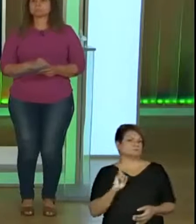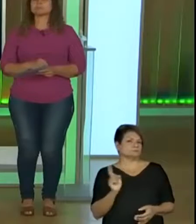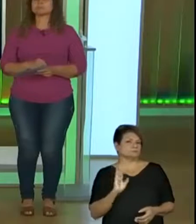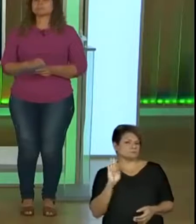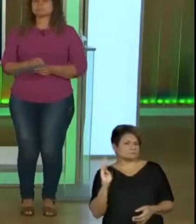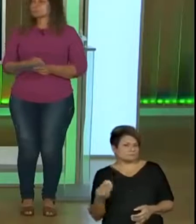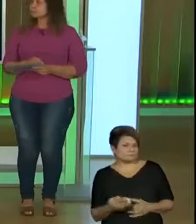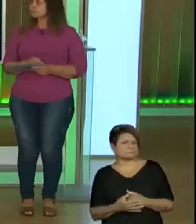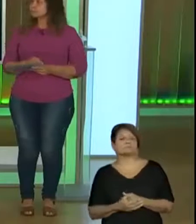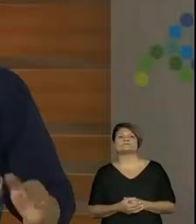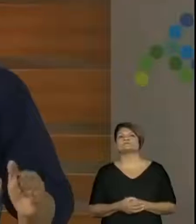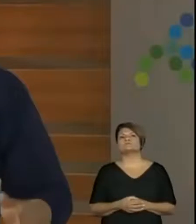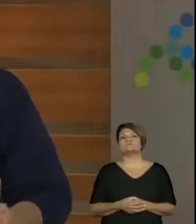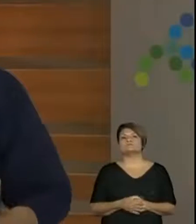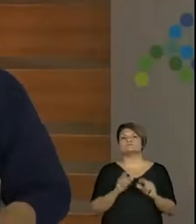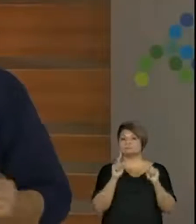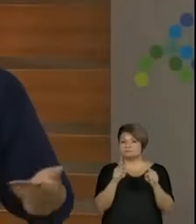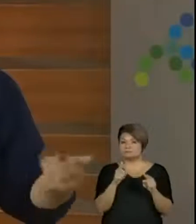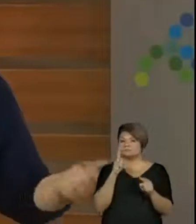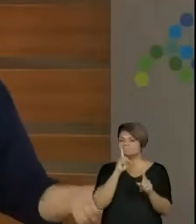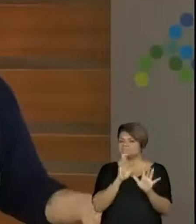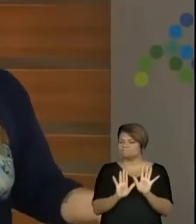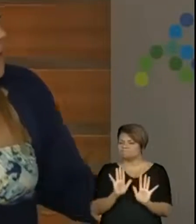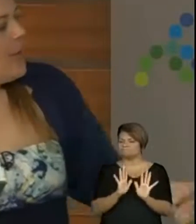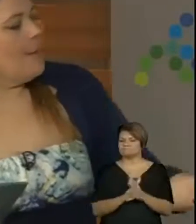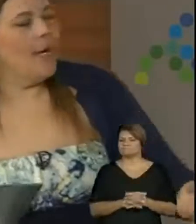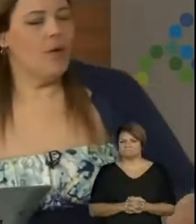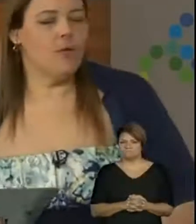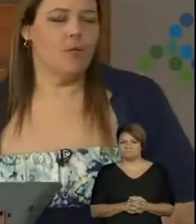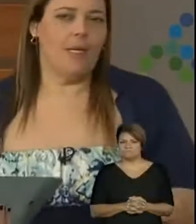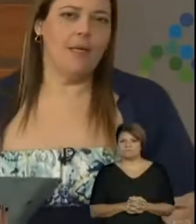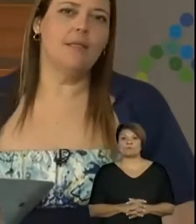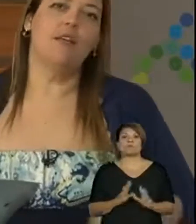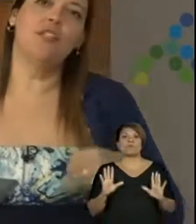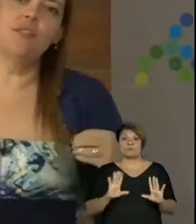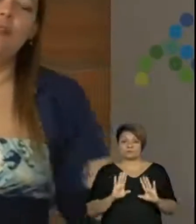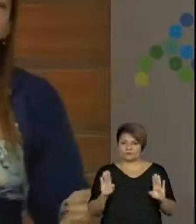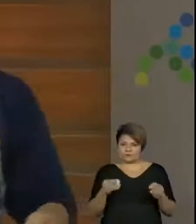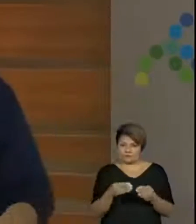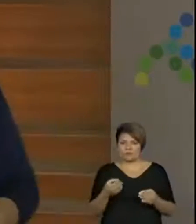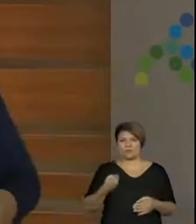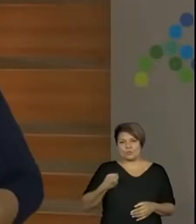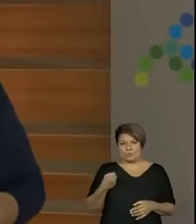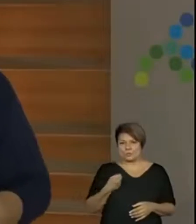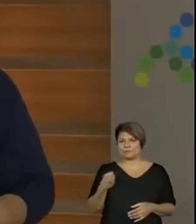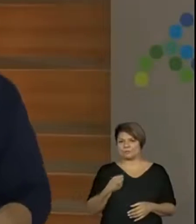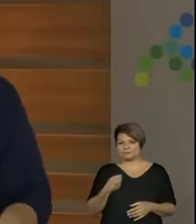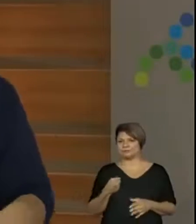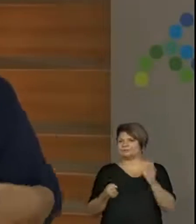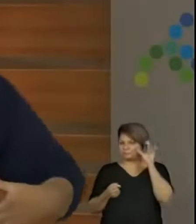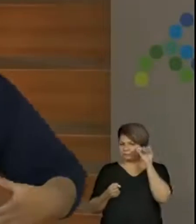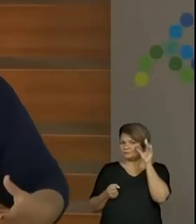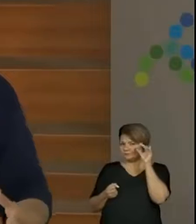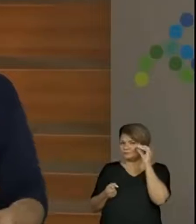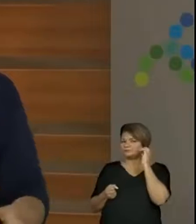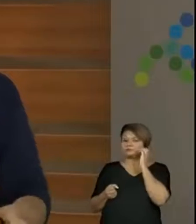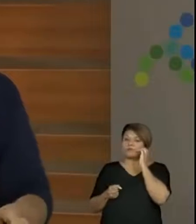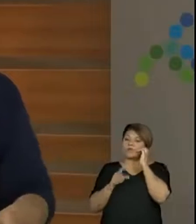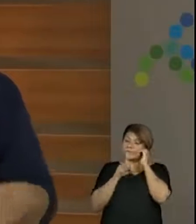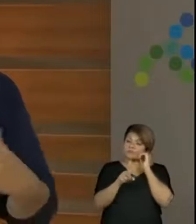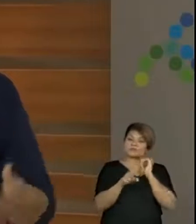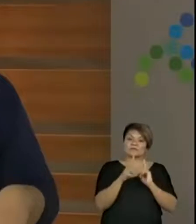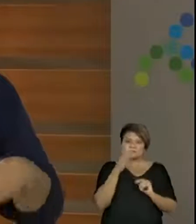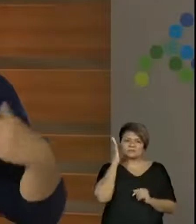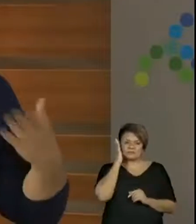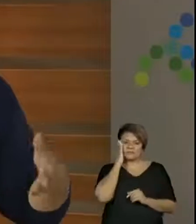Tudo isso é feito com muito cuidado. Mas como o foco era maior os numerais, a gente traz a título de curiosidade mesmo, para vocês saberem